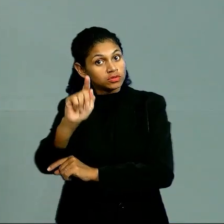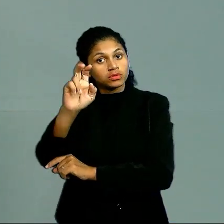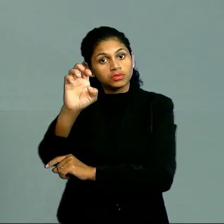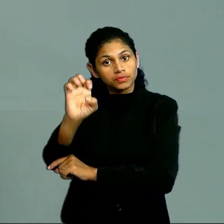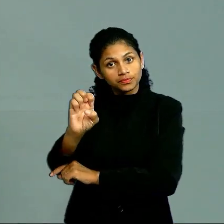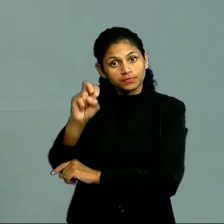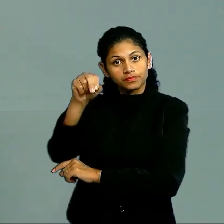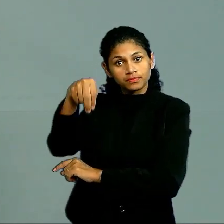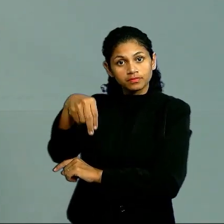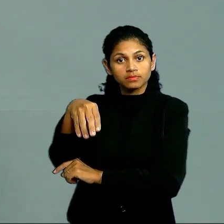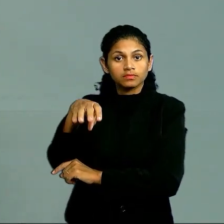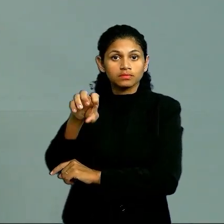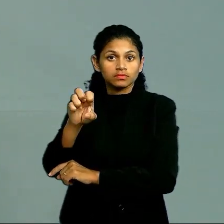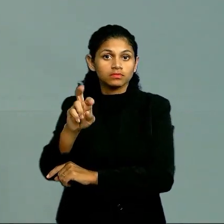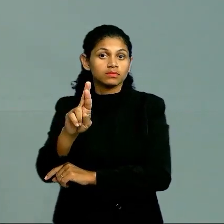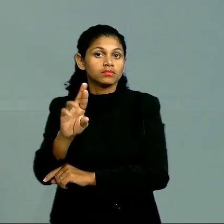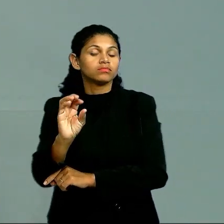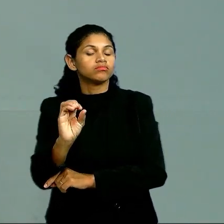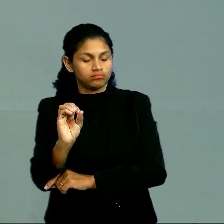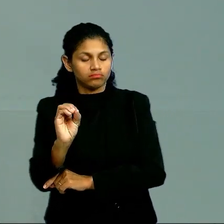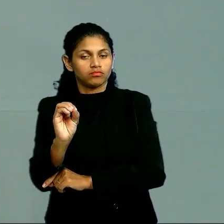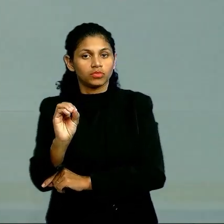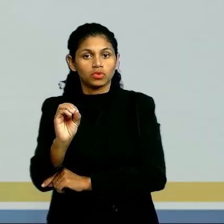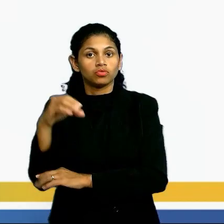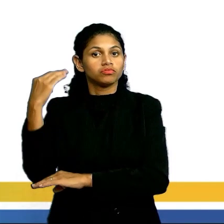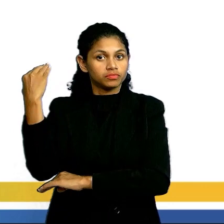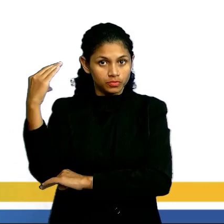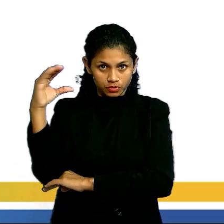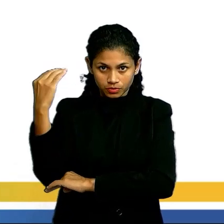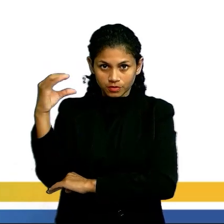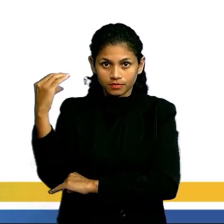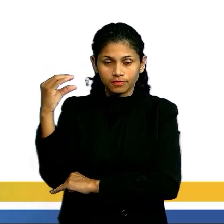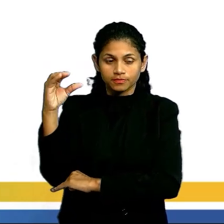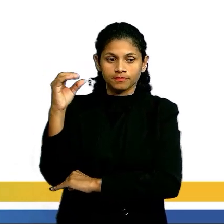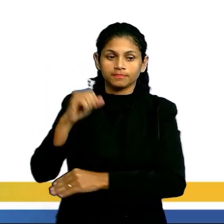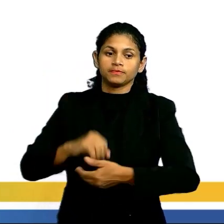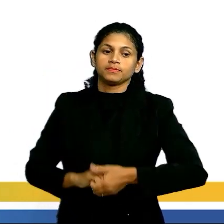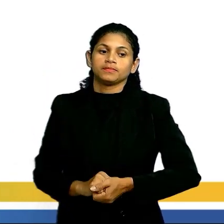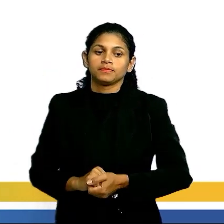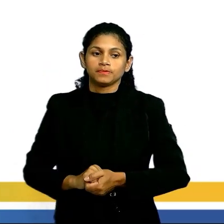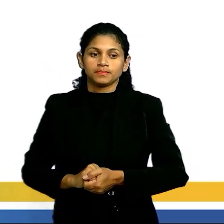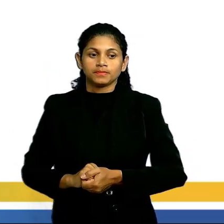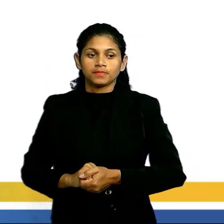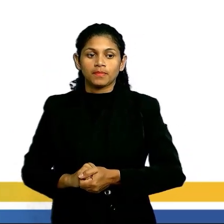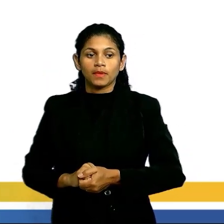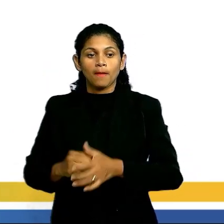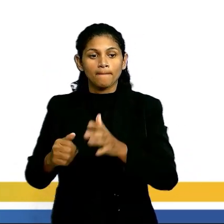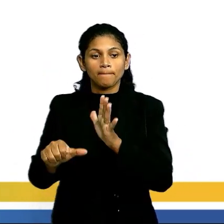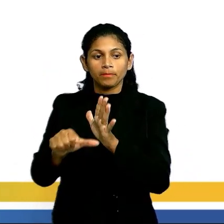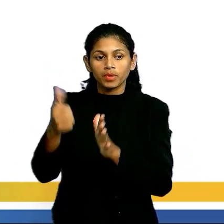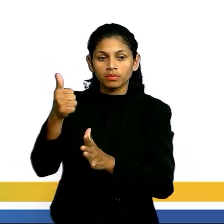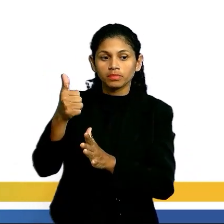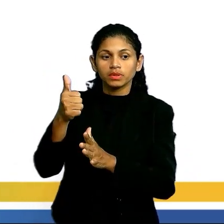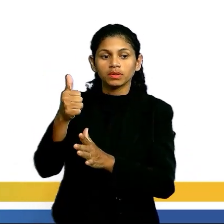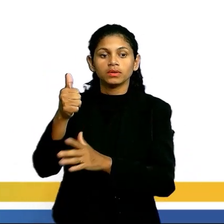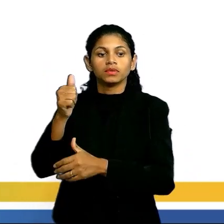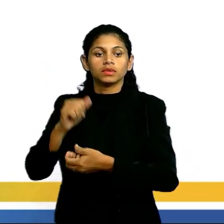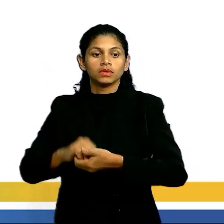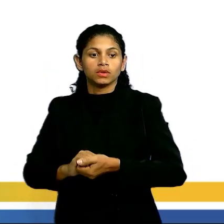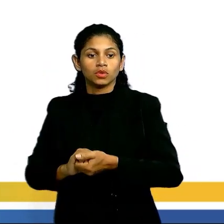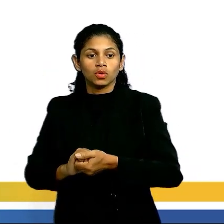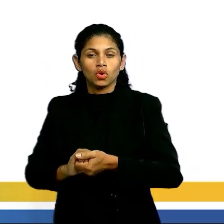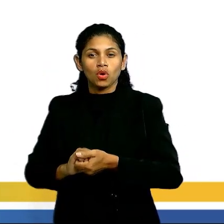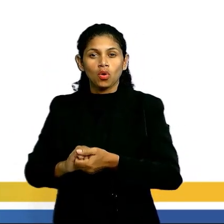nosso nome científico é Homo sapiens, tá? Então, voltando aqui, ó, o primeiro nome é o gênero e